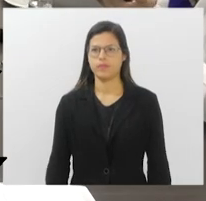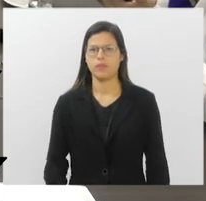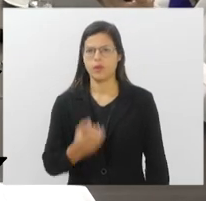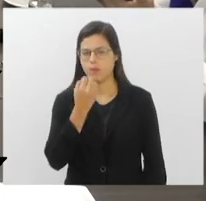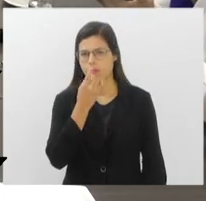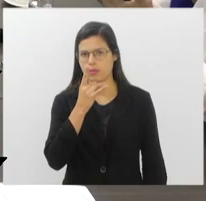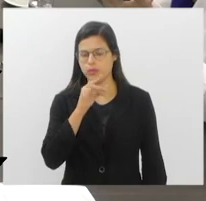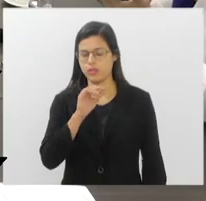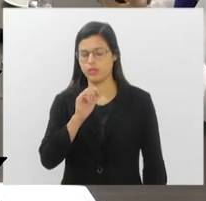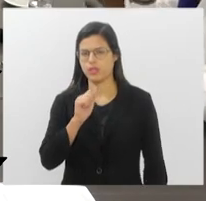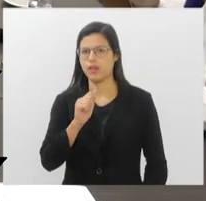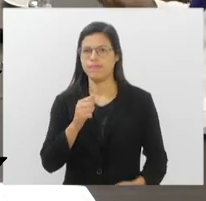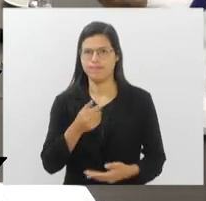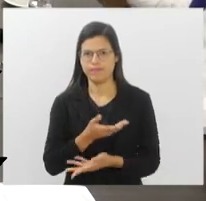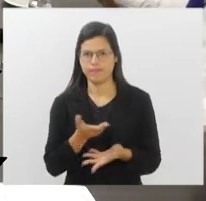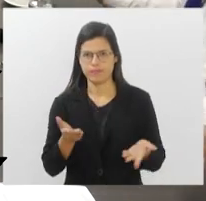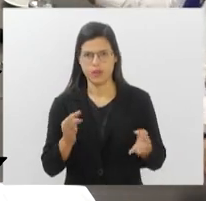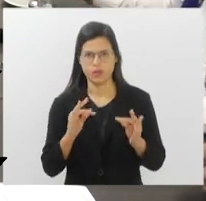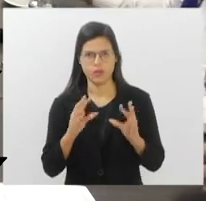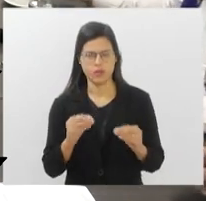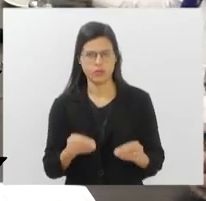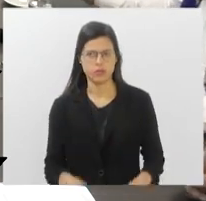Bom dia a todos.